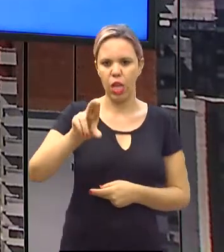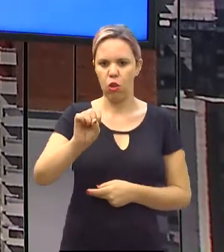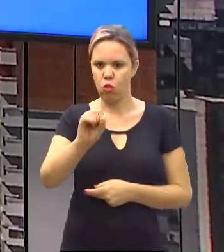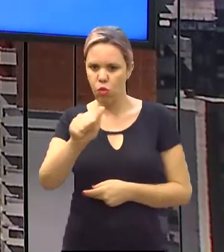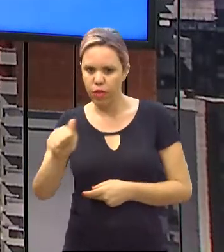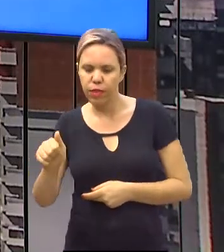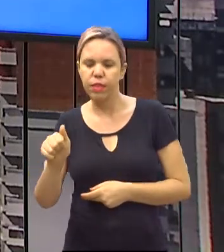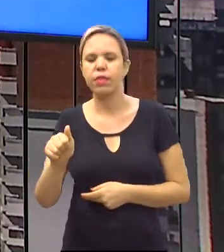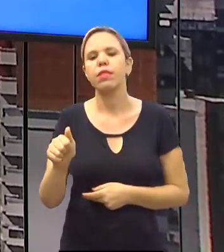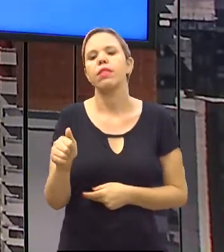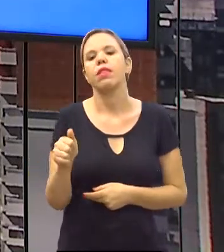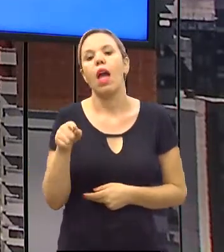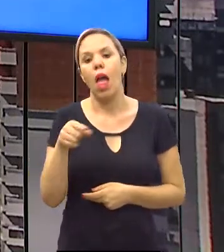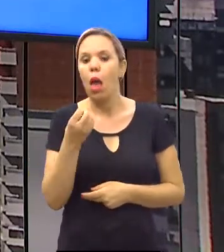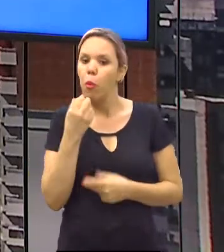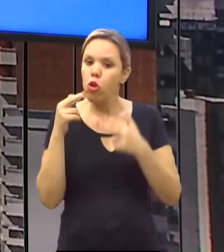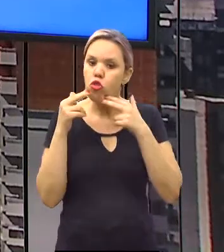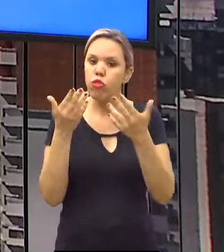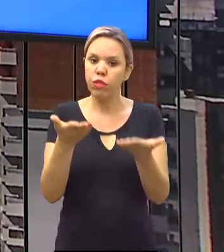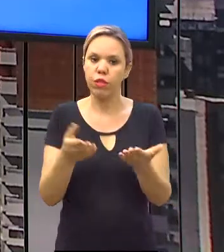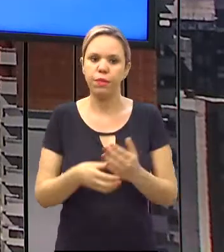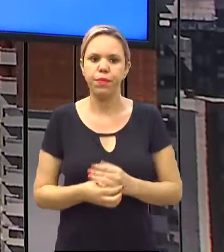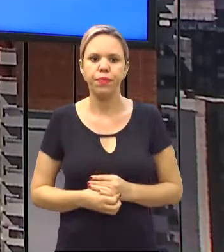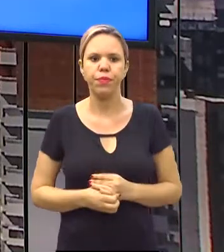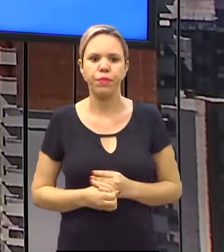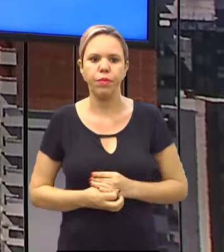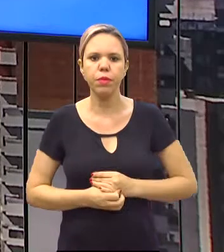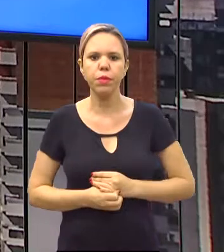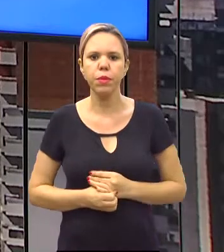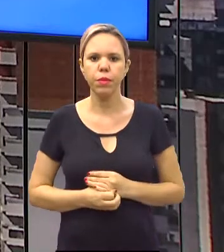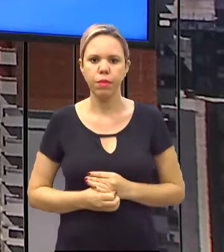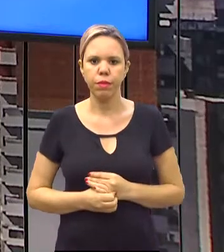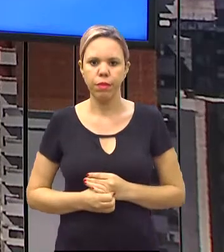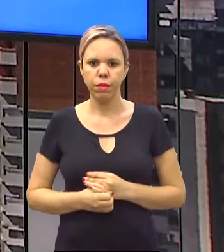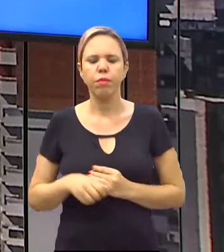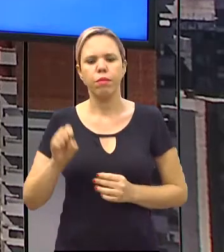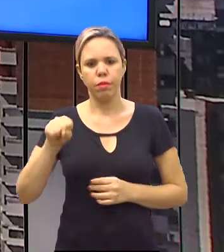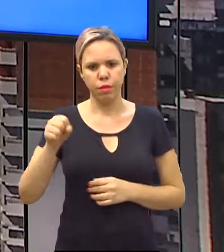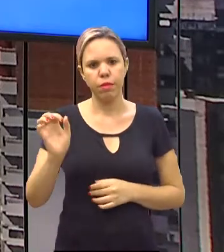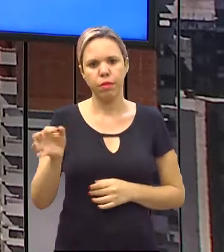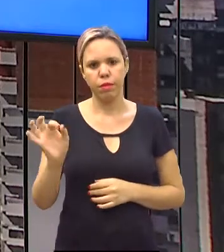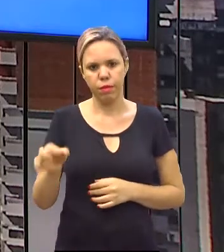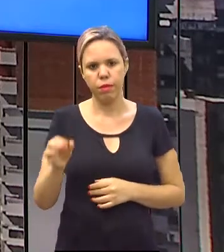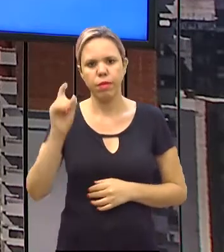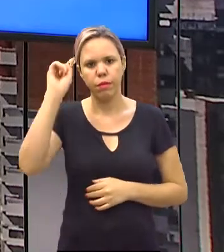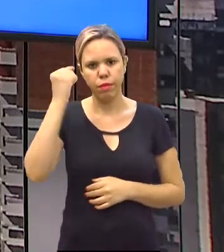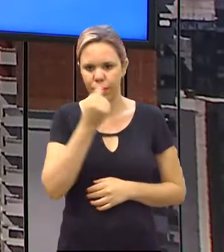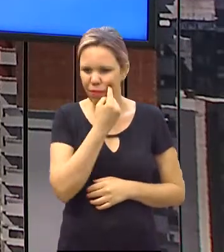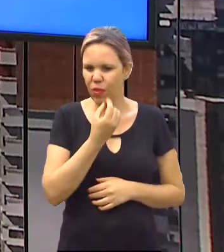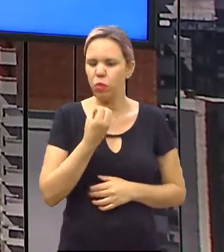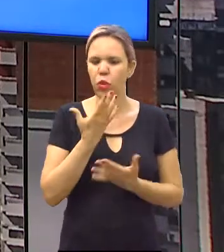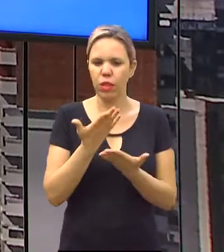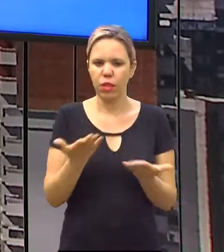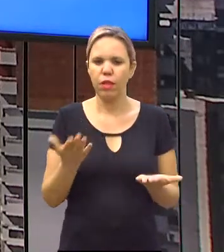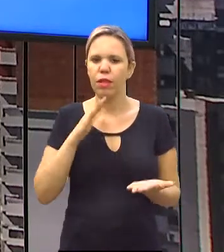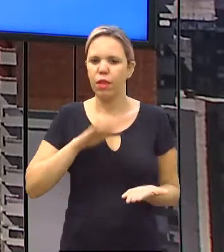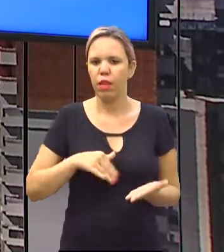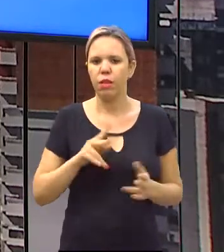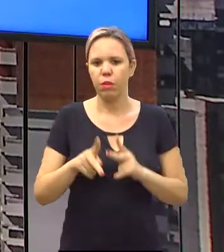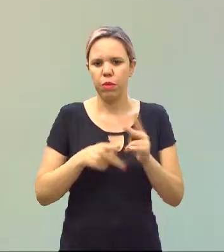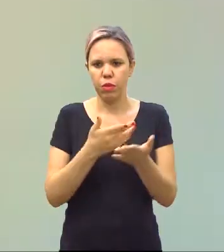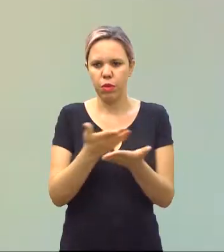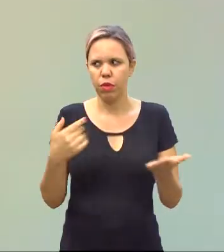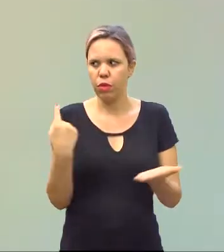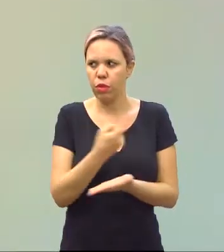para mim, esta é uma boa notícia? Com certeza, Mirna. Boa tarde a todos.